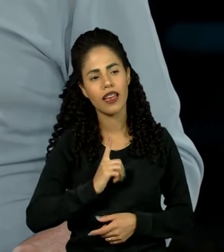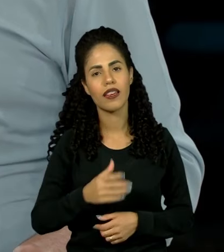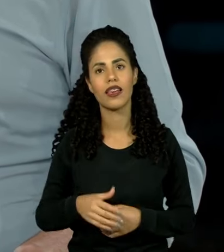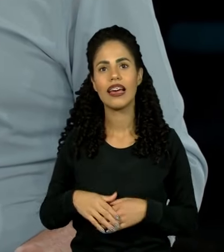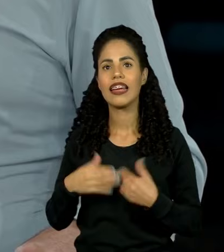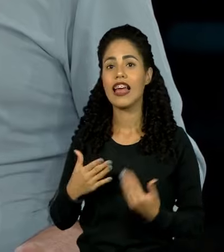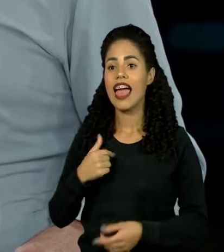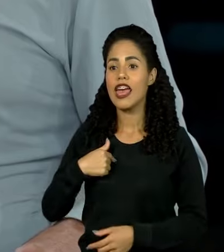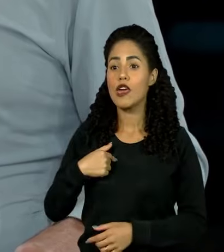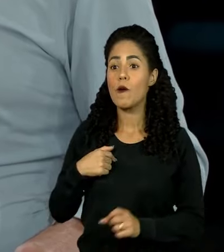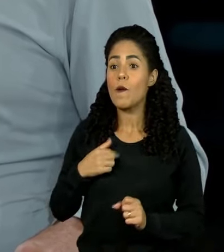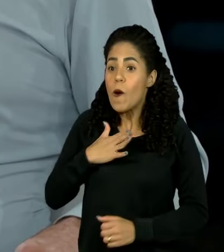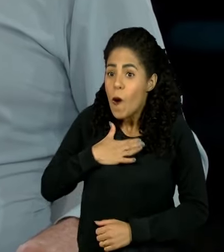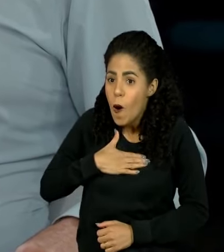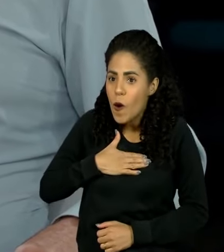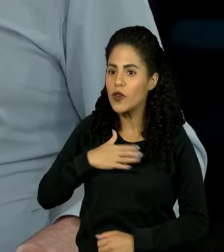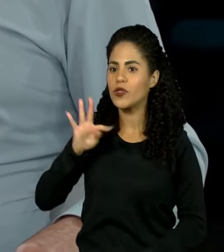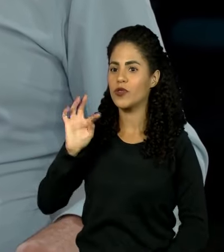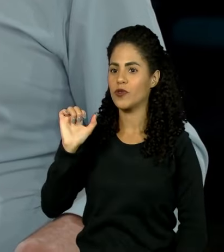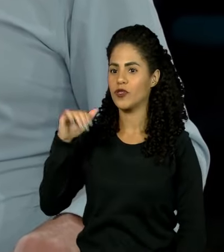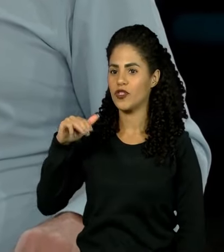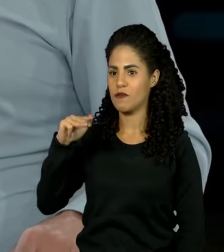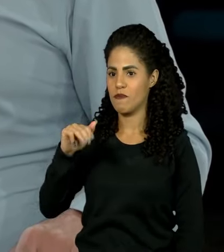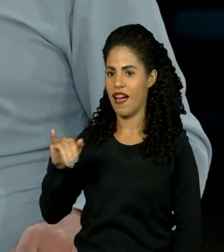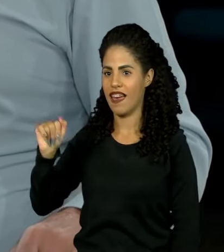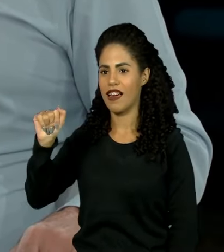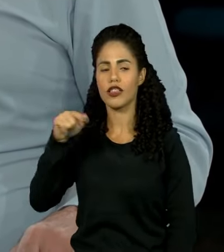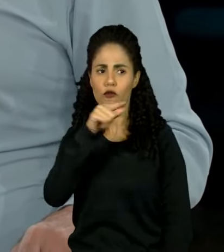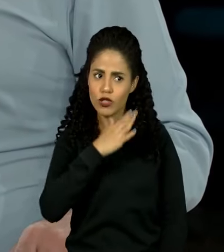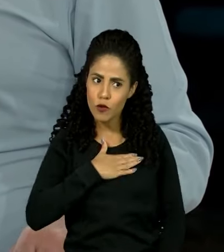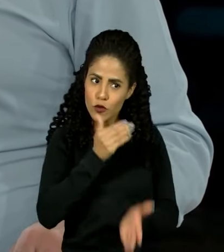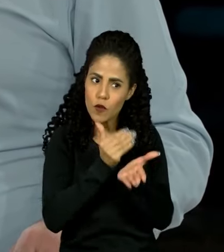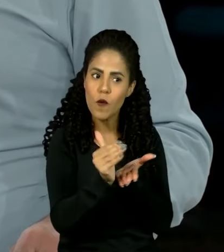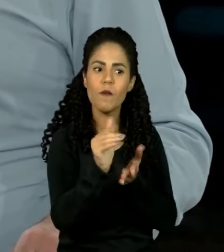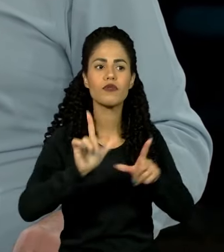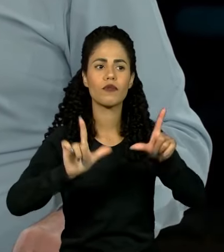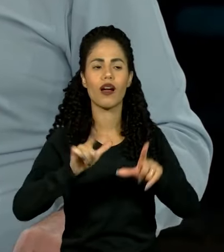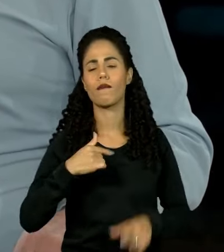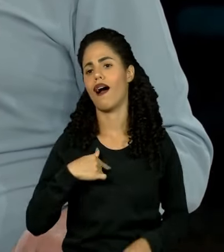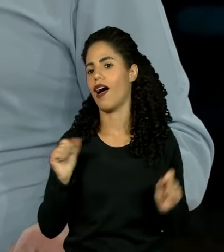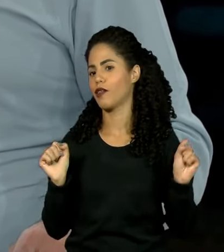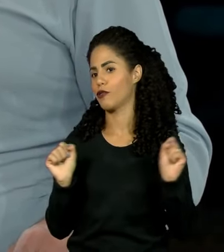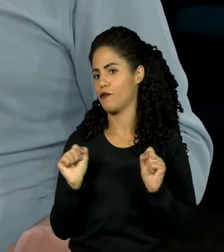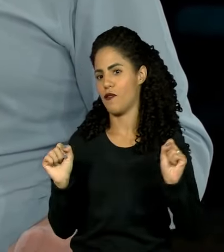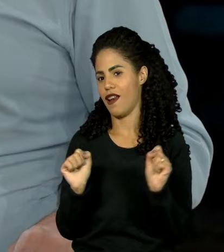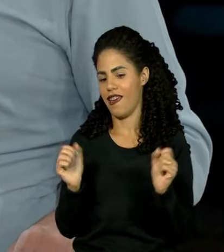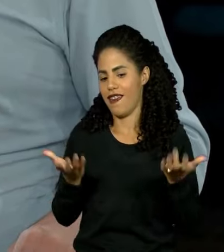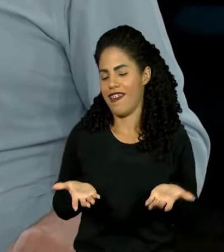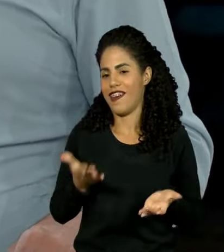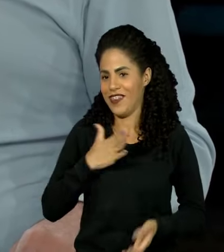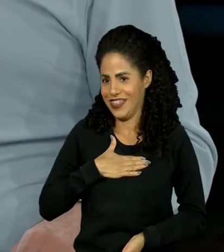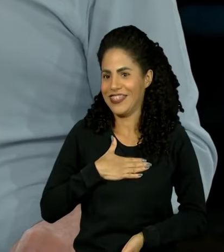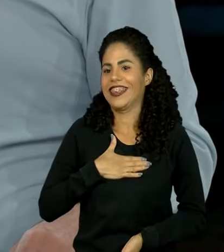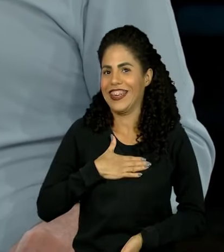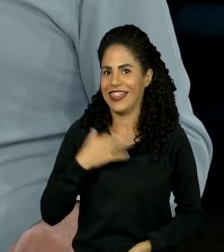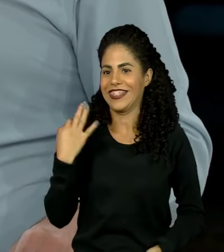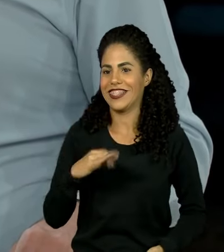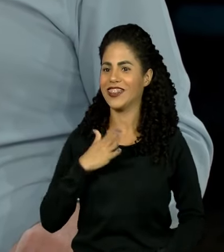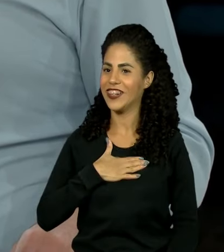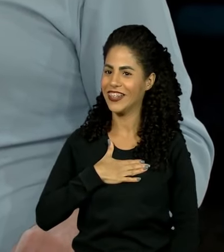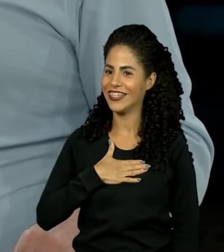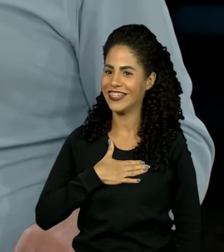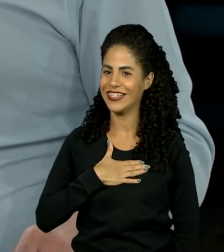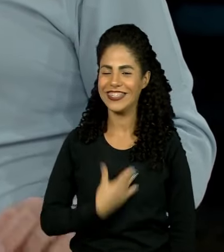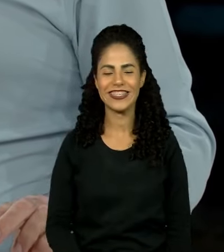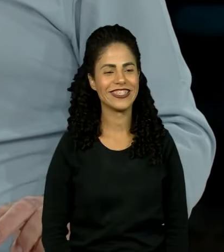eu sou fã do Tim Maia sou fã Então você gostou do início aí do L contar AD adorei tava cantando junto sou fã do Tim